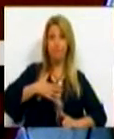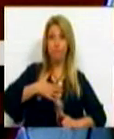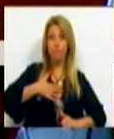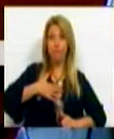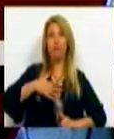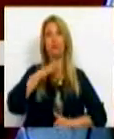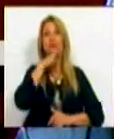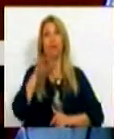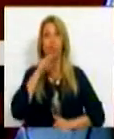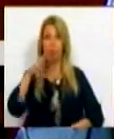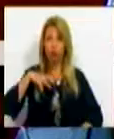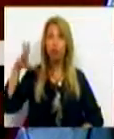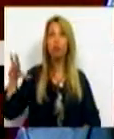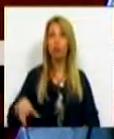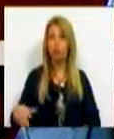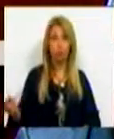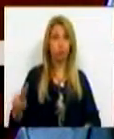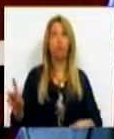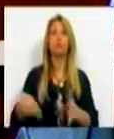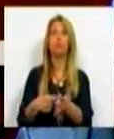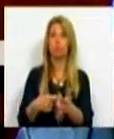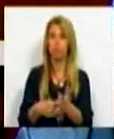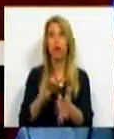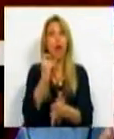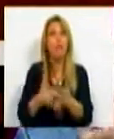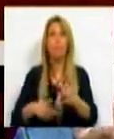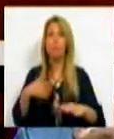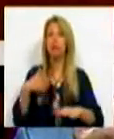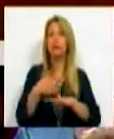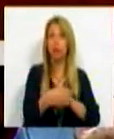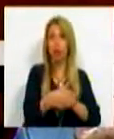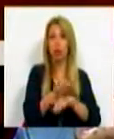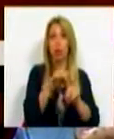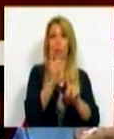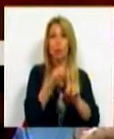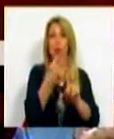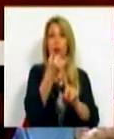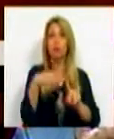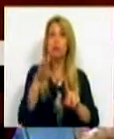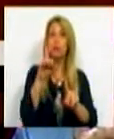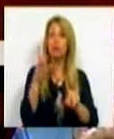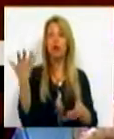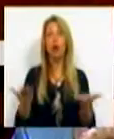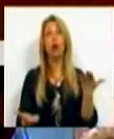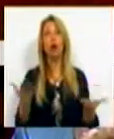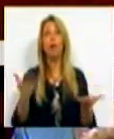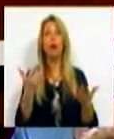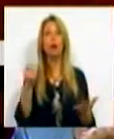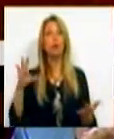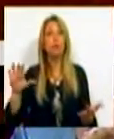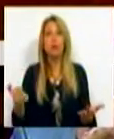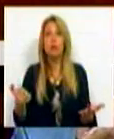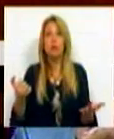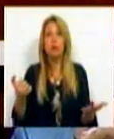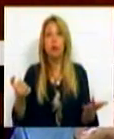pelas empresas e pelas famílias portuguesas na forma de impostos diretos em 2016 comparado com 2015. São